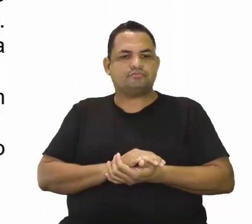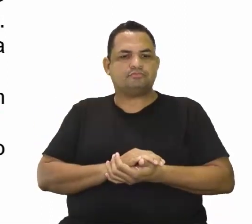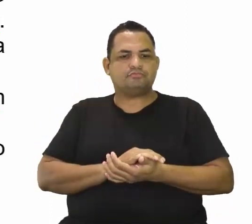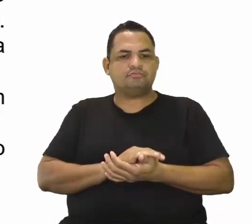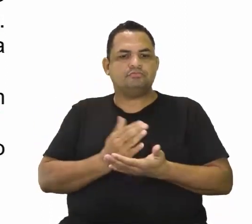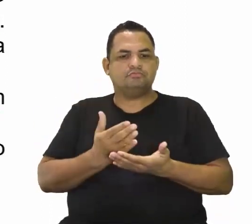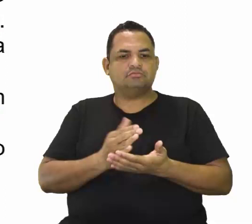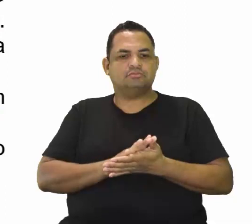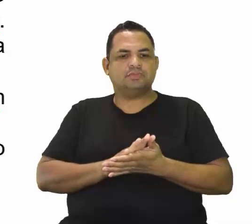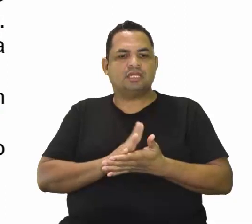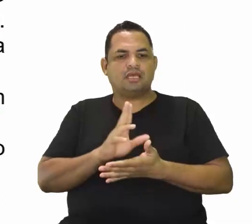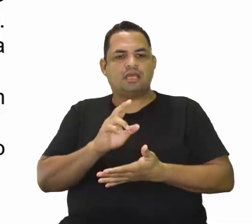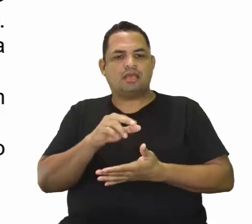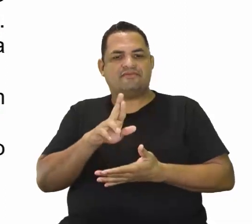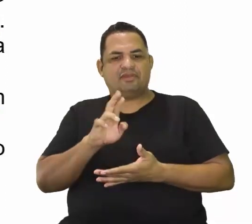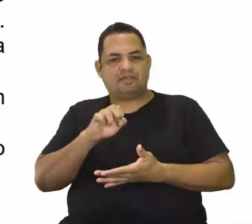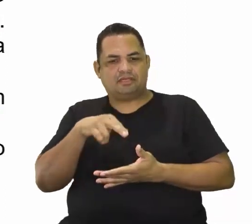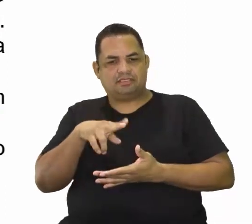num que